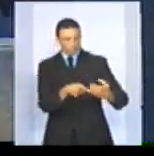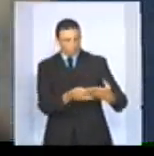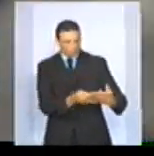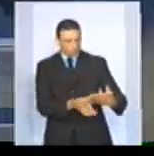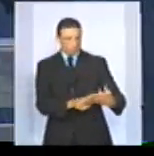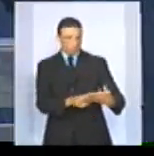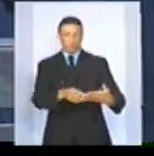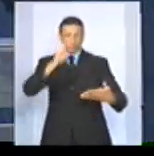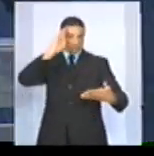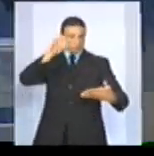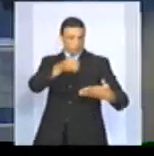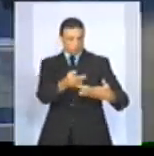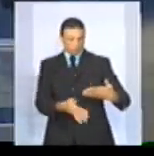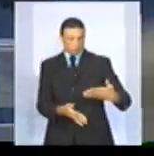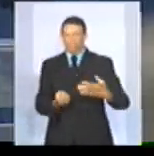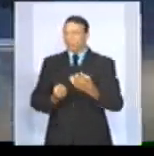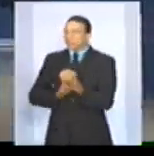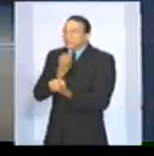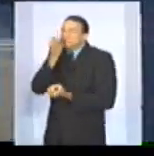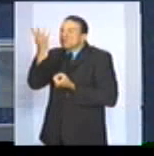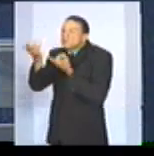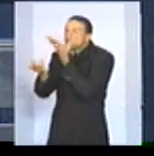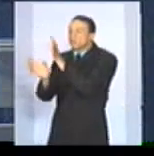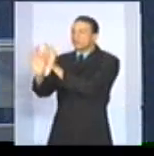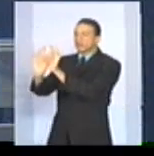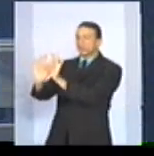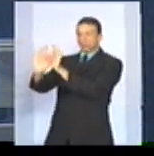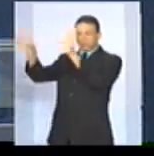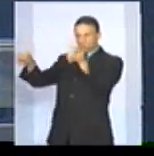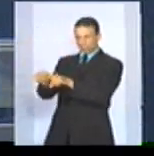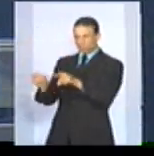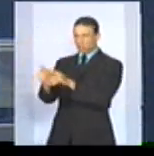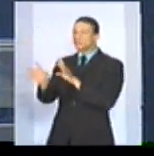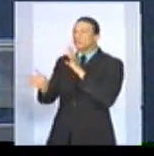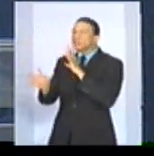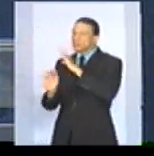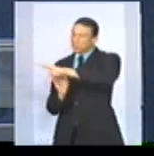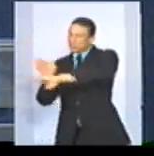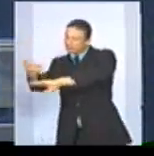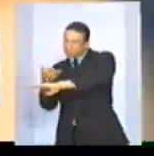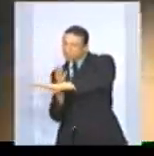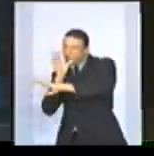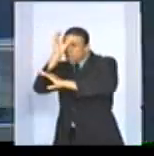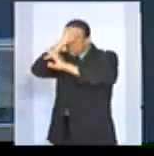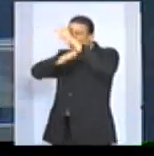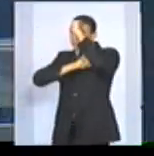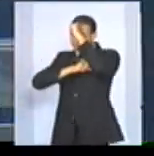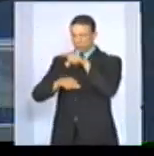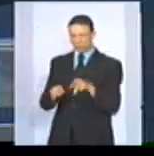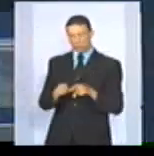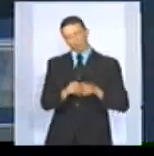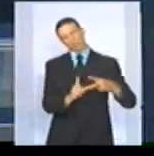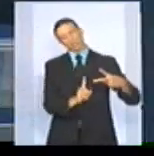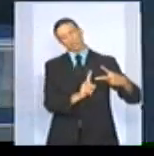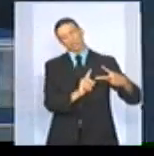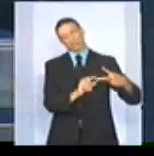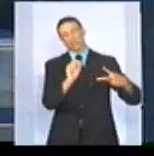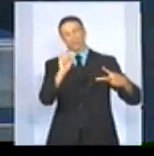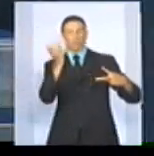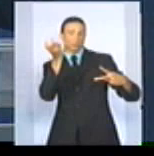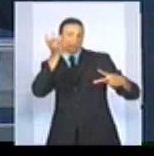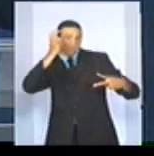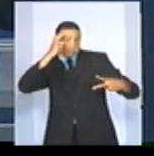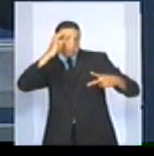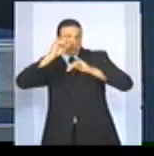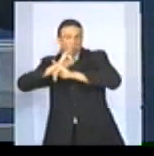3º da Lei liberdade de expressão e de acesso à informação segundo promoção da diversidade cultural